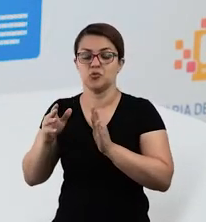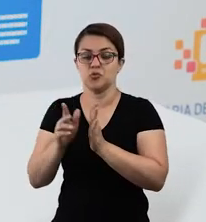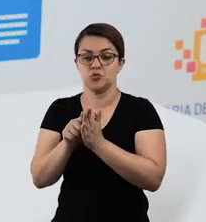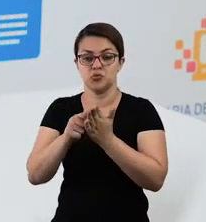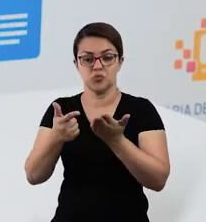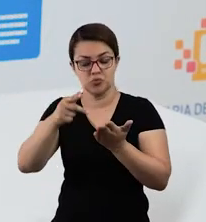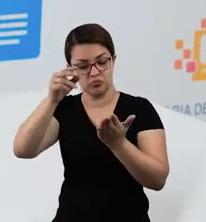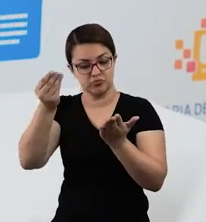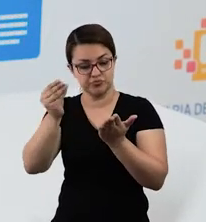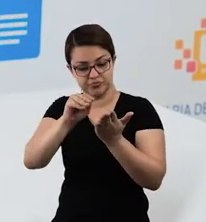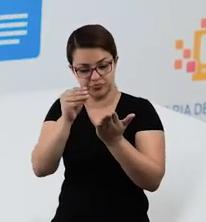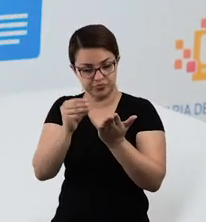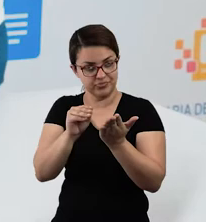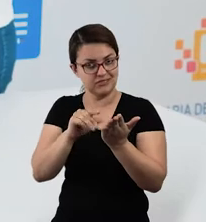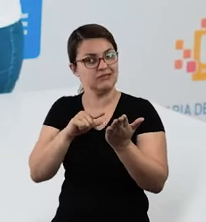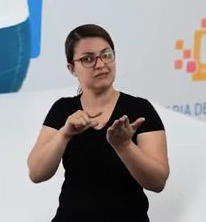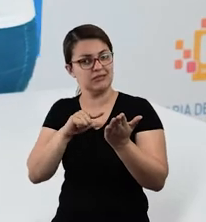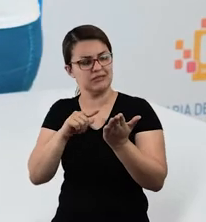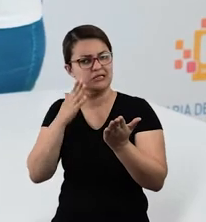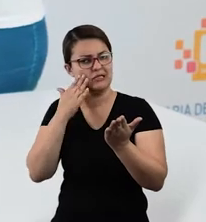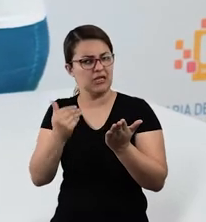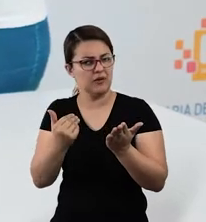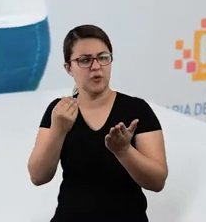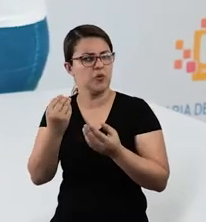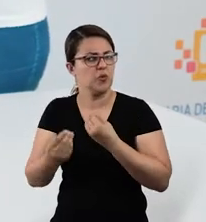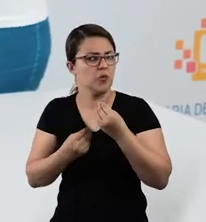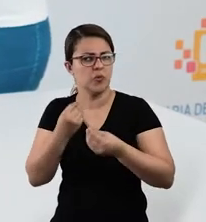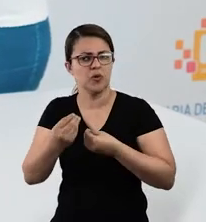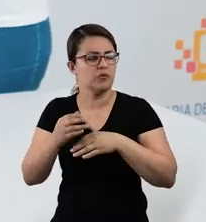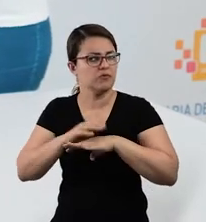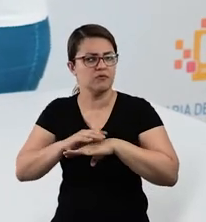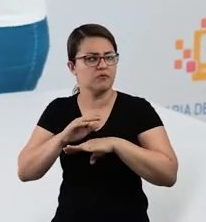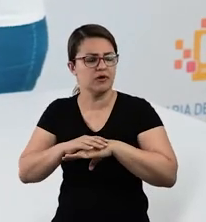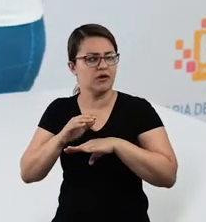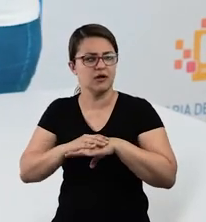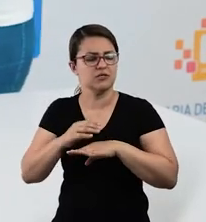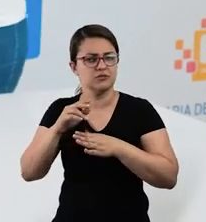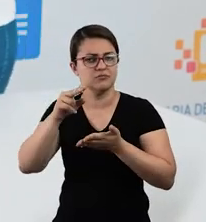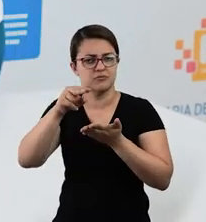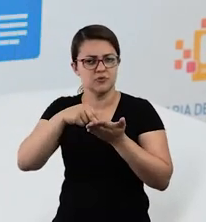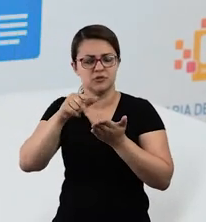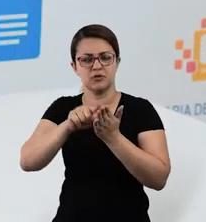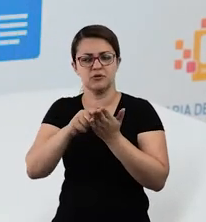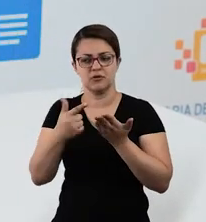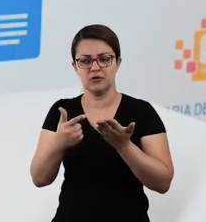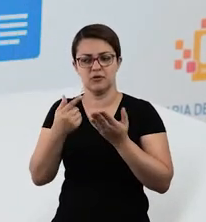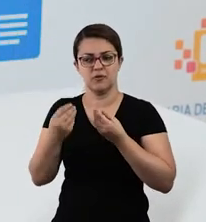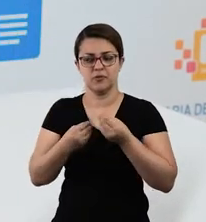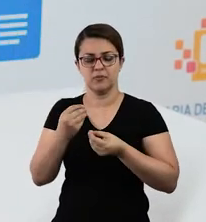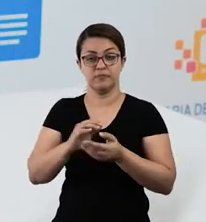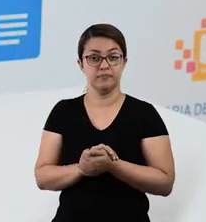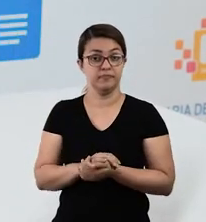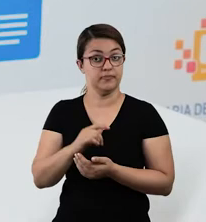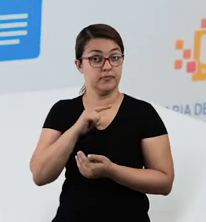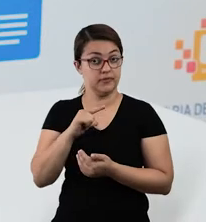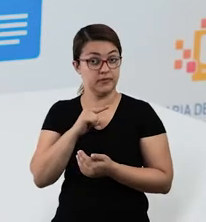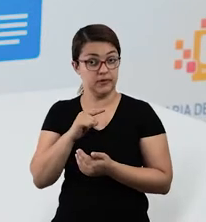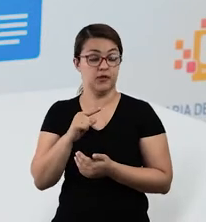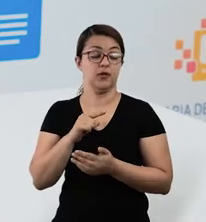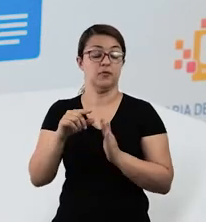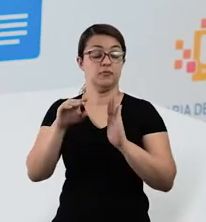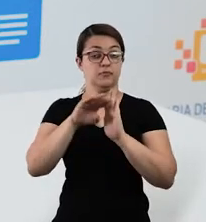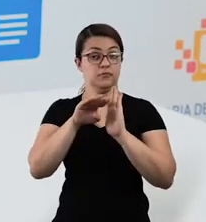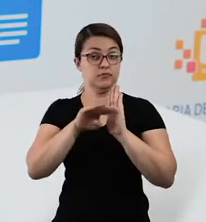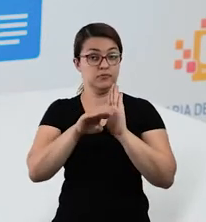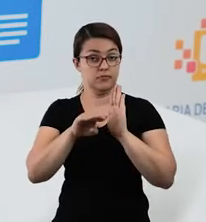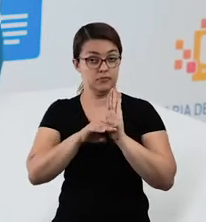possibilidade ao ler o jornal. Mas você sabe como faz para ler um jornal? Olha só, aqui tem um